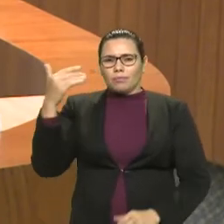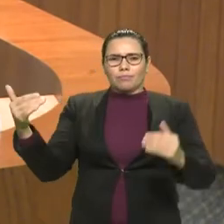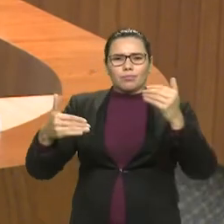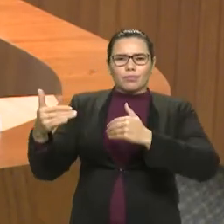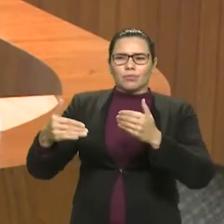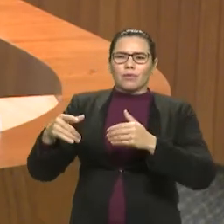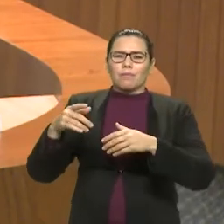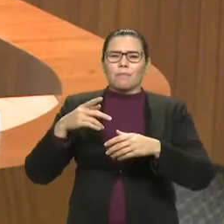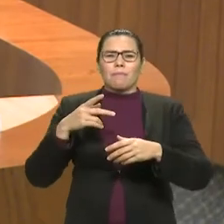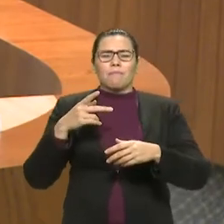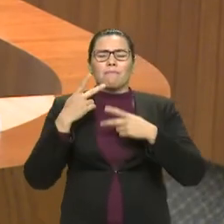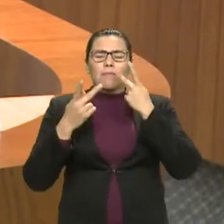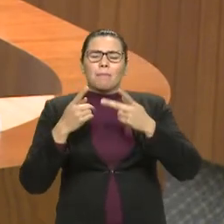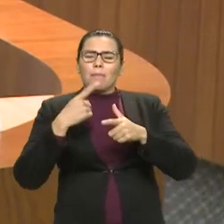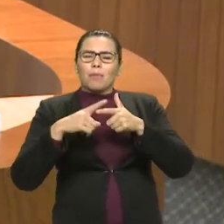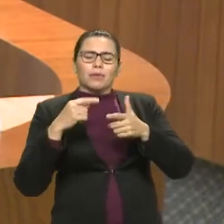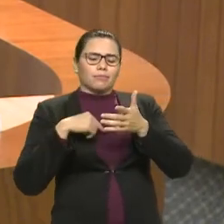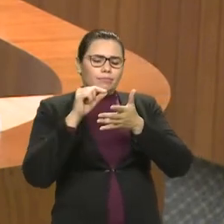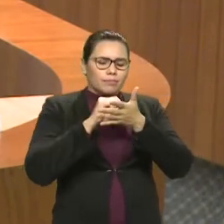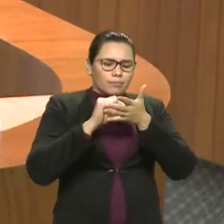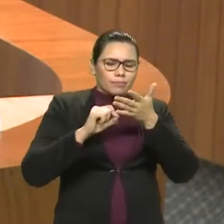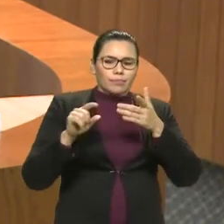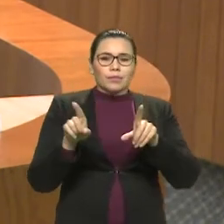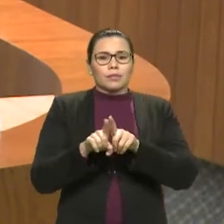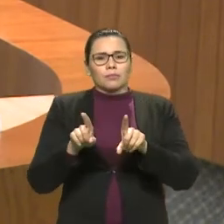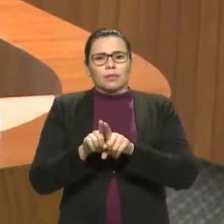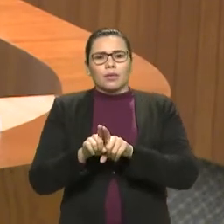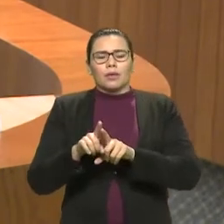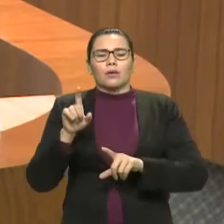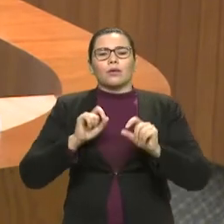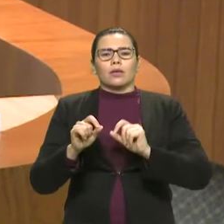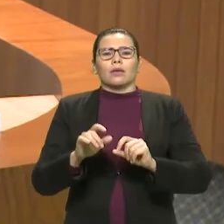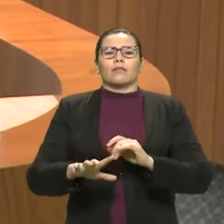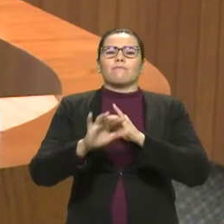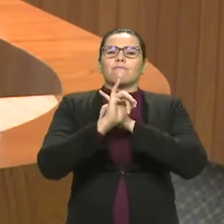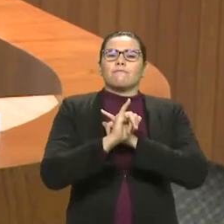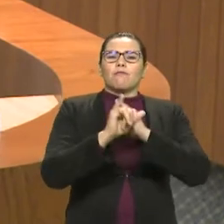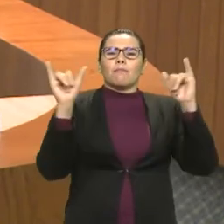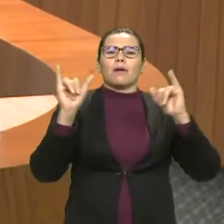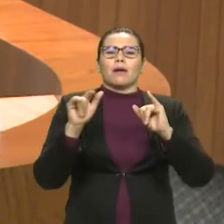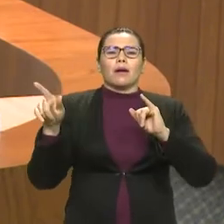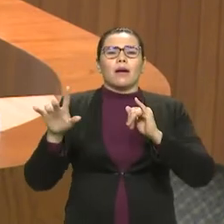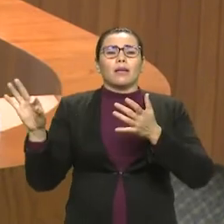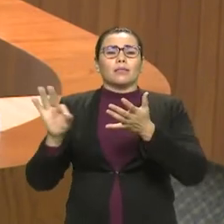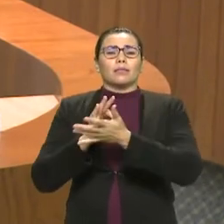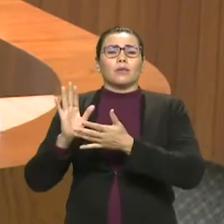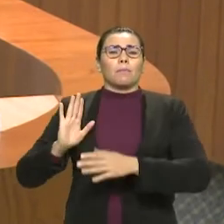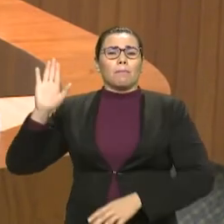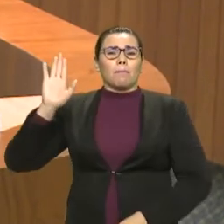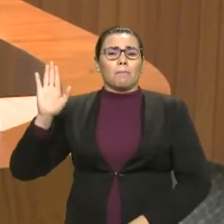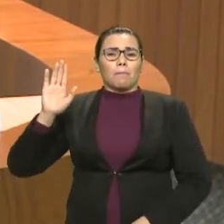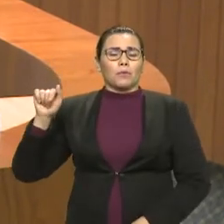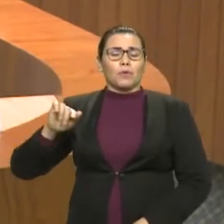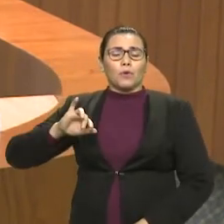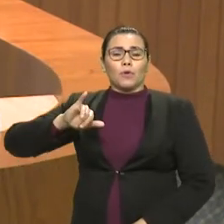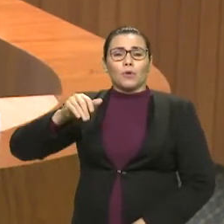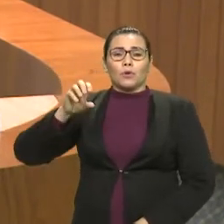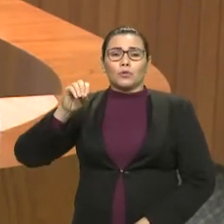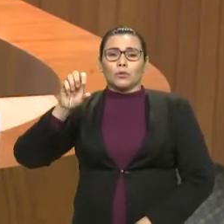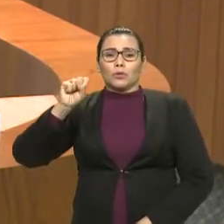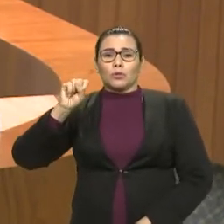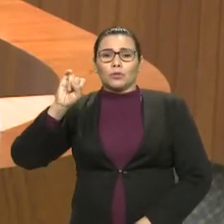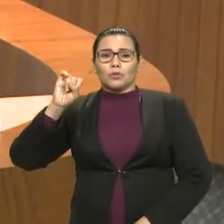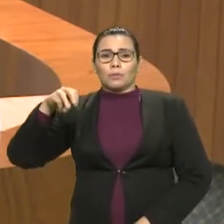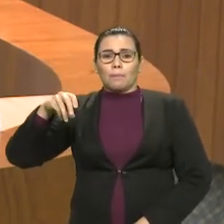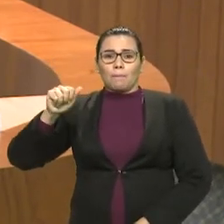pré-candidato a governo Josimar de maranhãozinho Josimar aonde ele chega conversa com as pessoas é